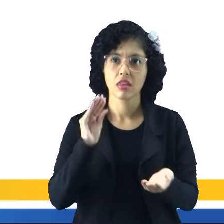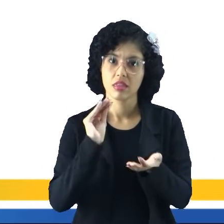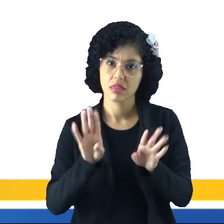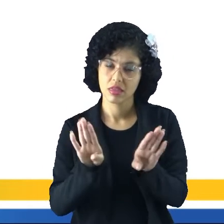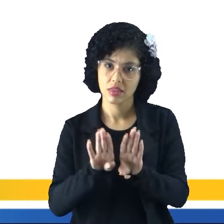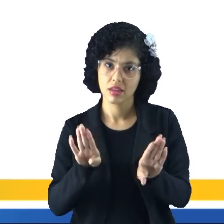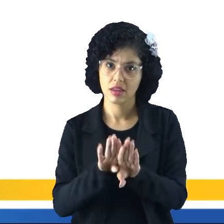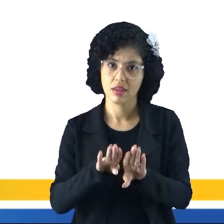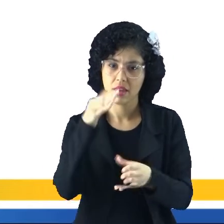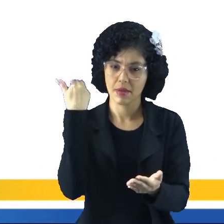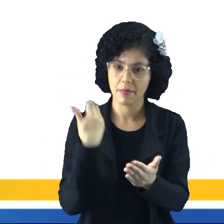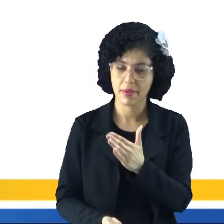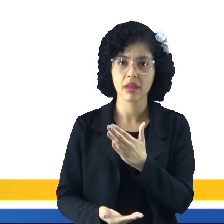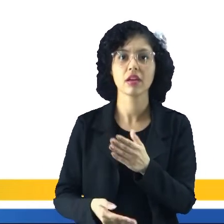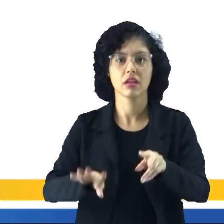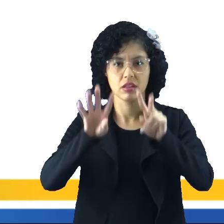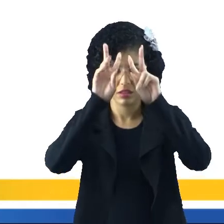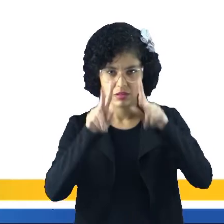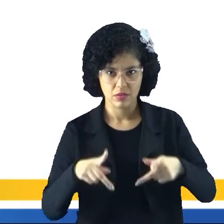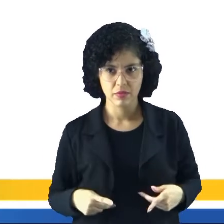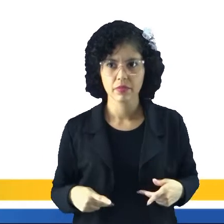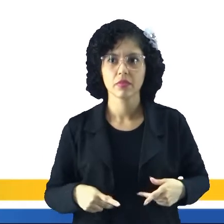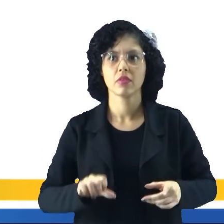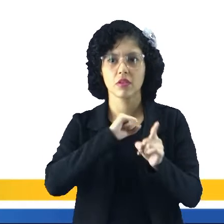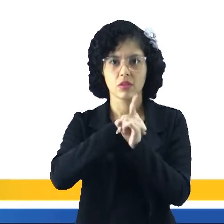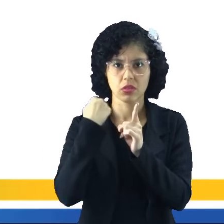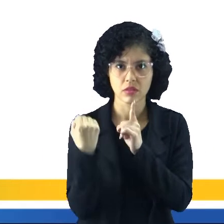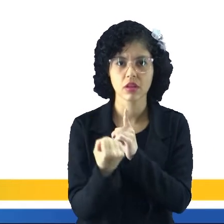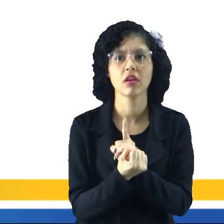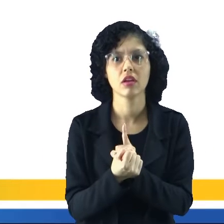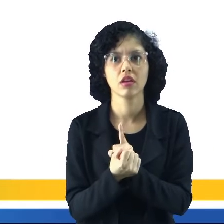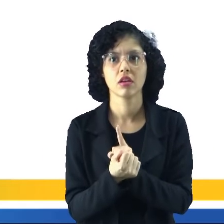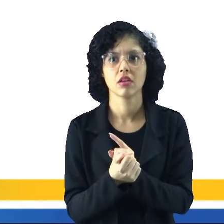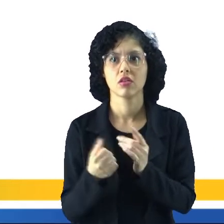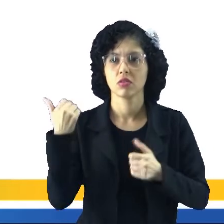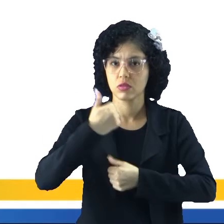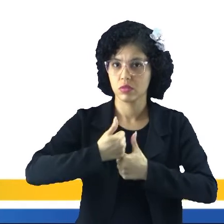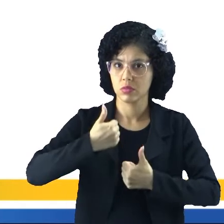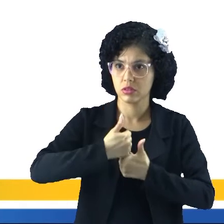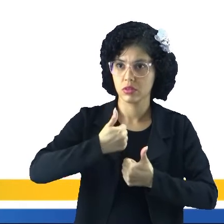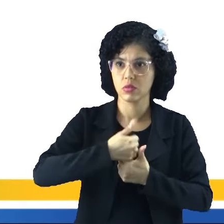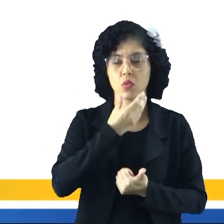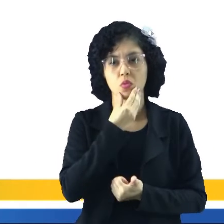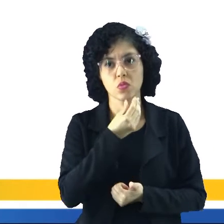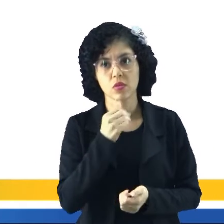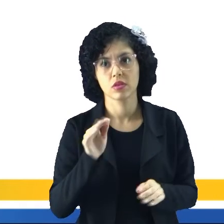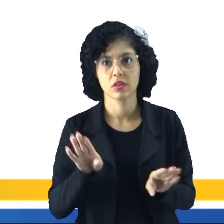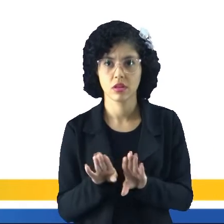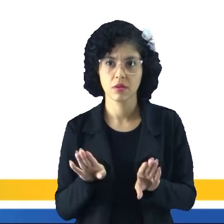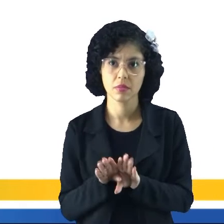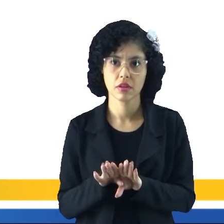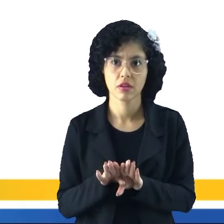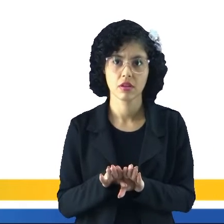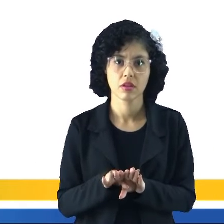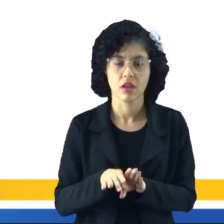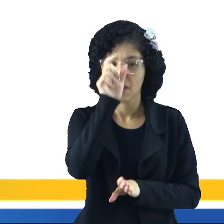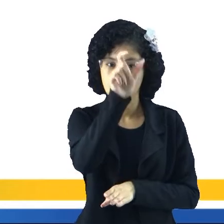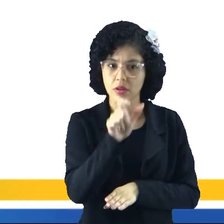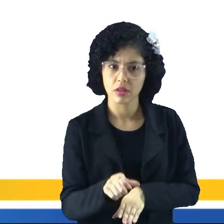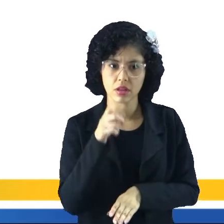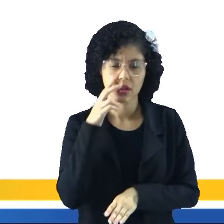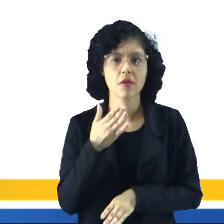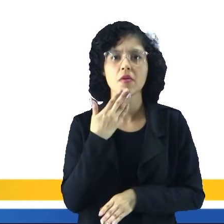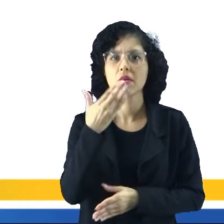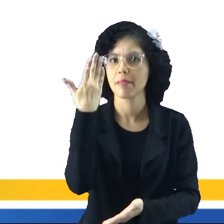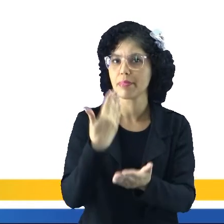né? Ou seja, uma perca de humanidade, uma vez que muitas das vezes a máquina substitui o homem, e uma despersonalidade, ou seja, você perde